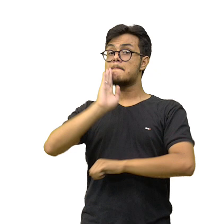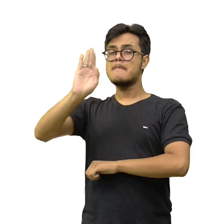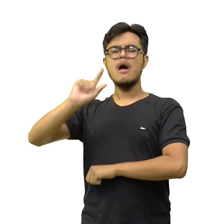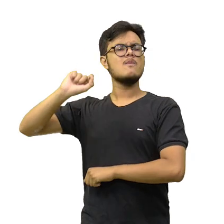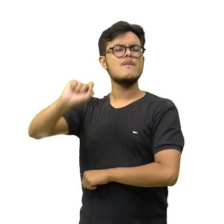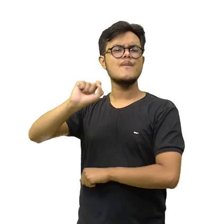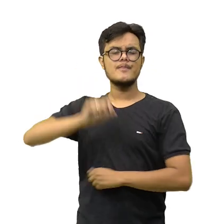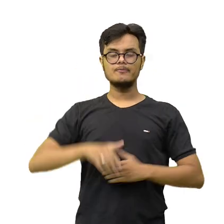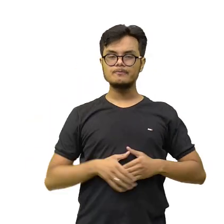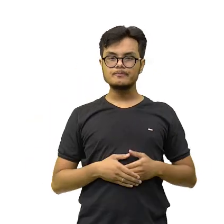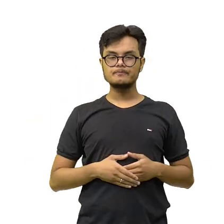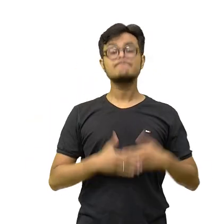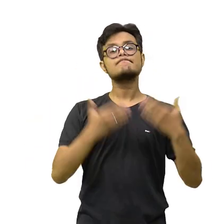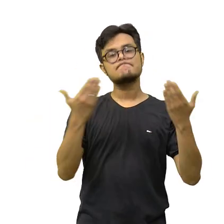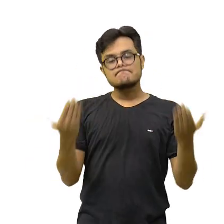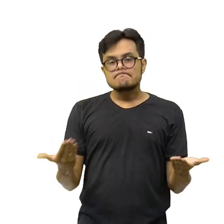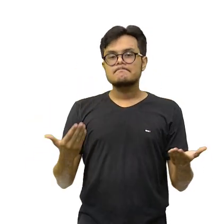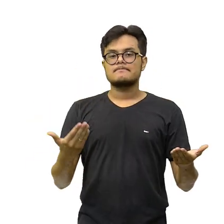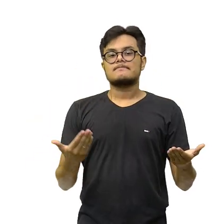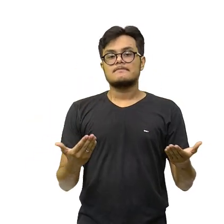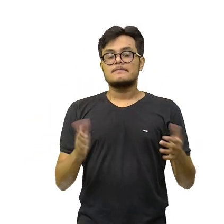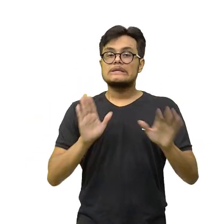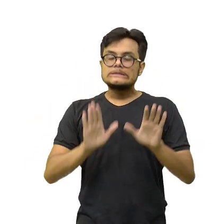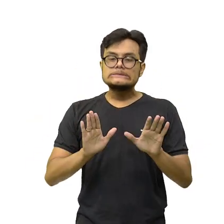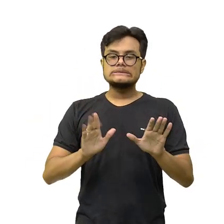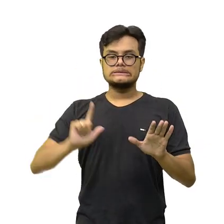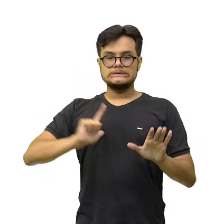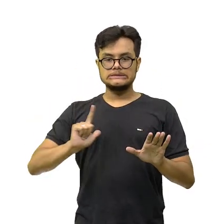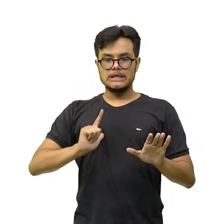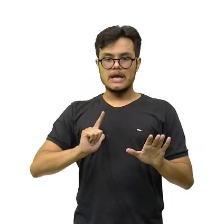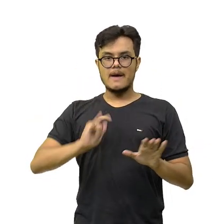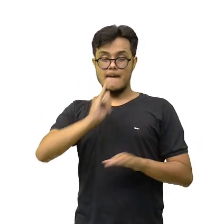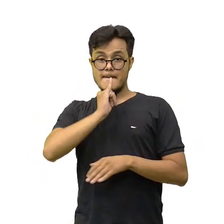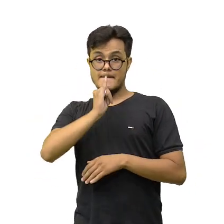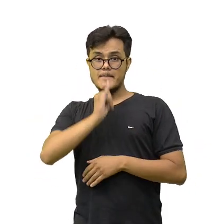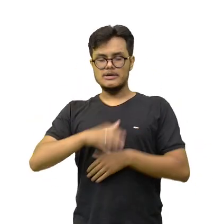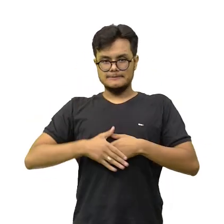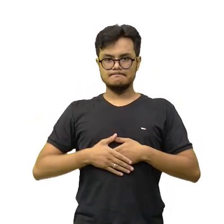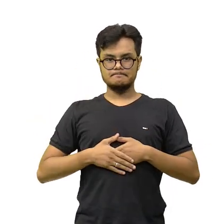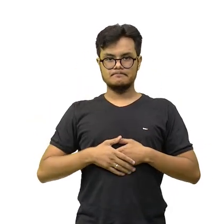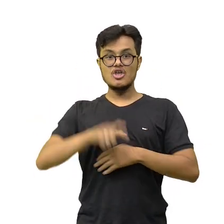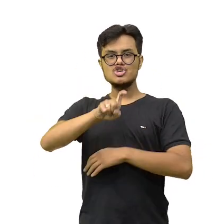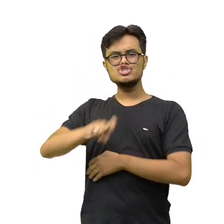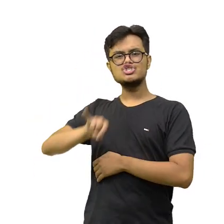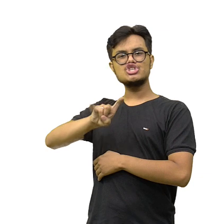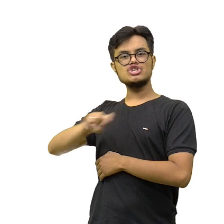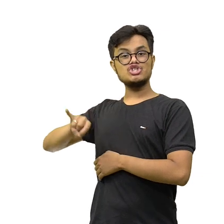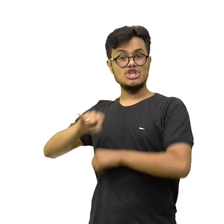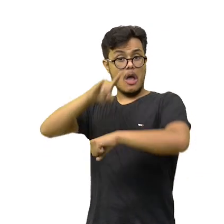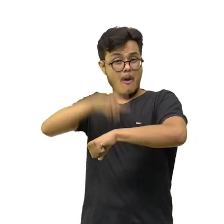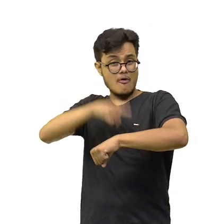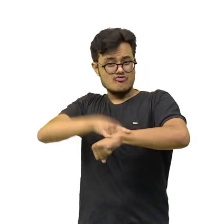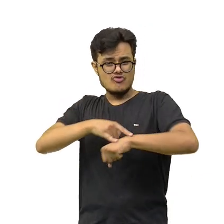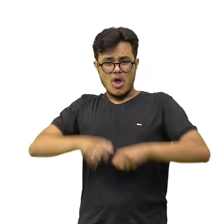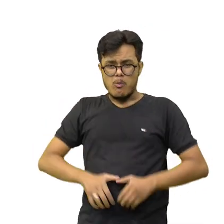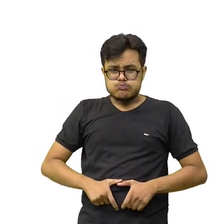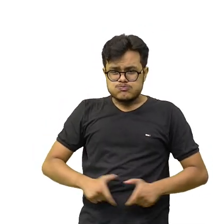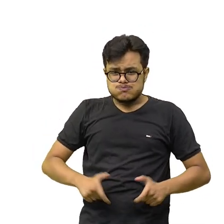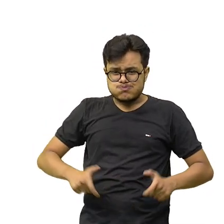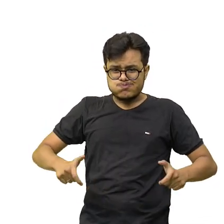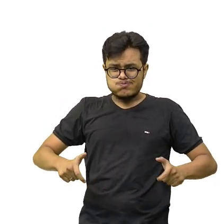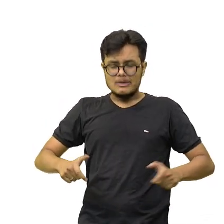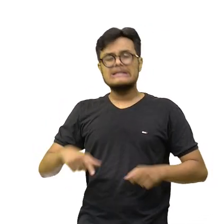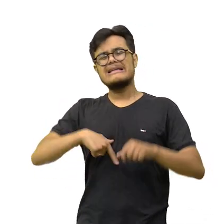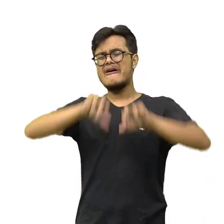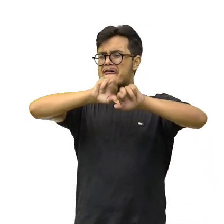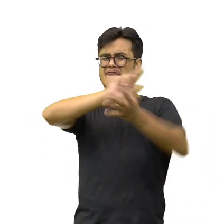principalmente por causar um volume de urina muito grande, certo? E nós temos vários tipos de diabetes. Você